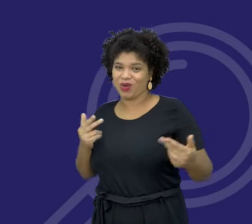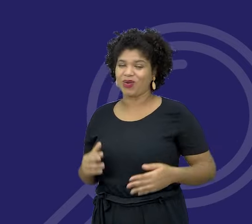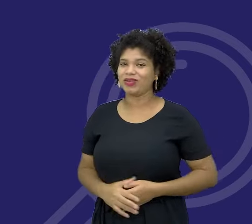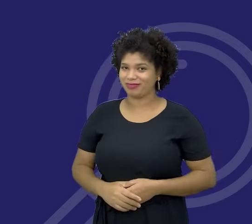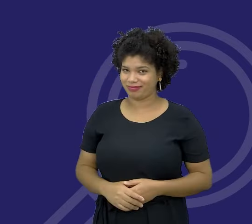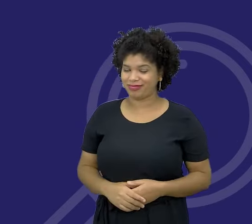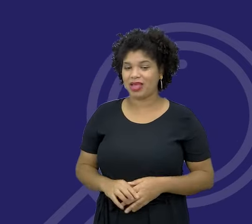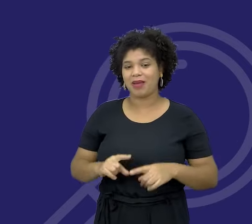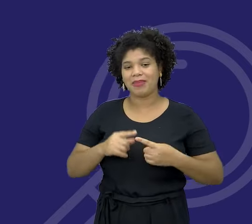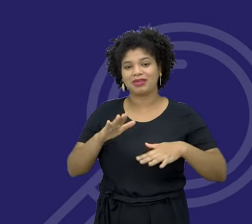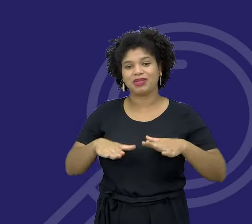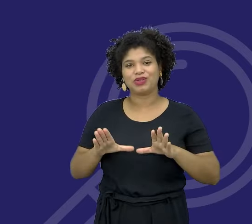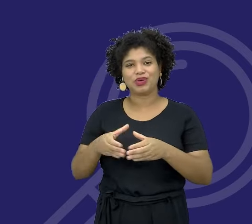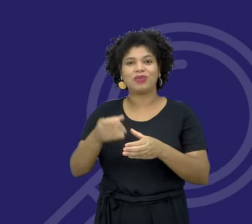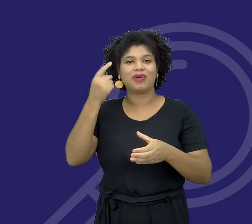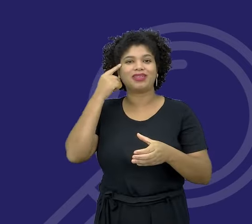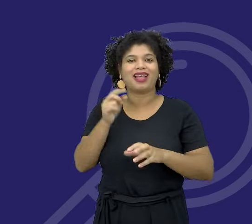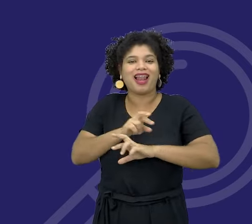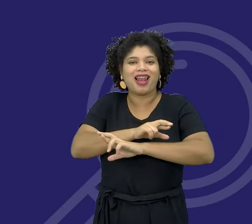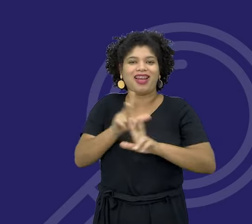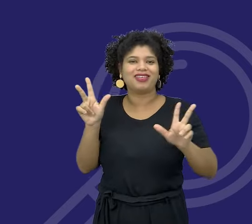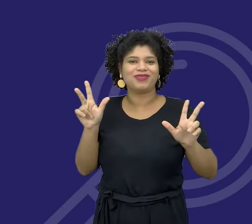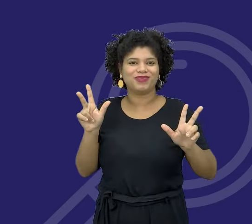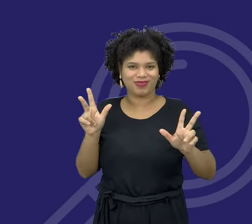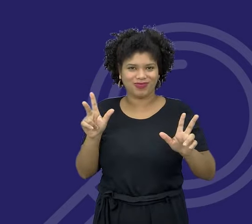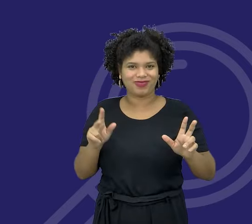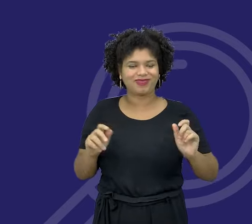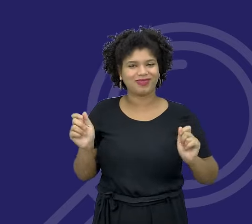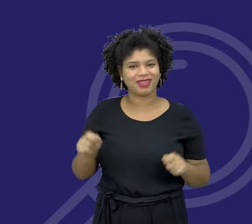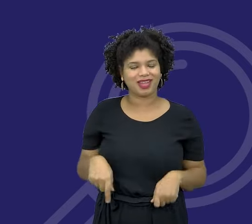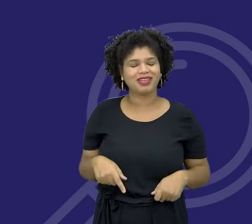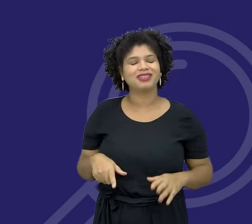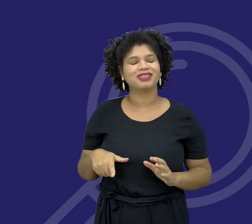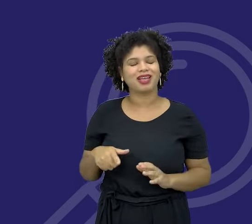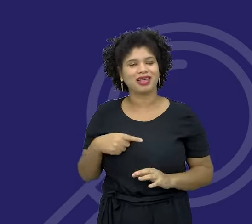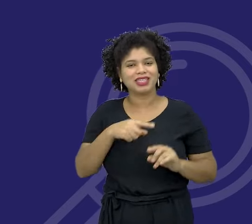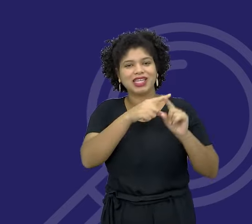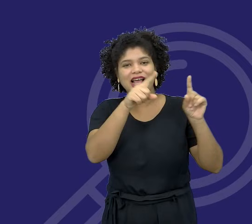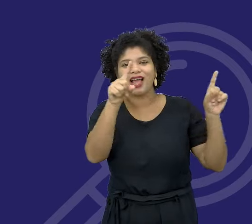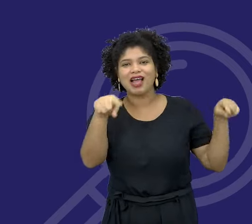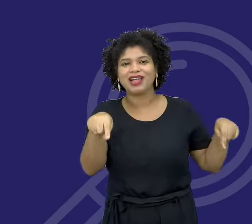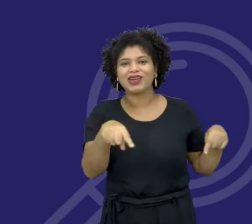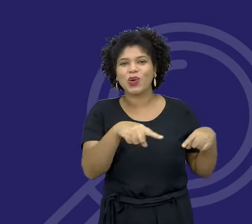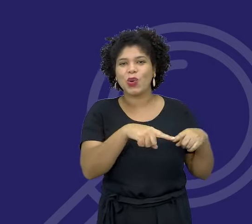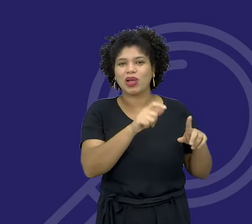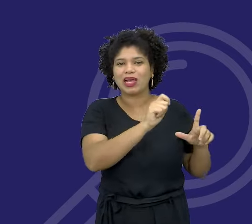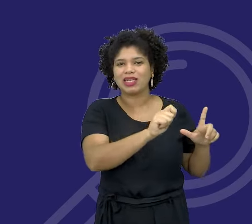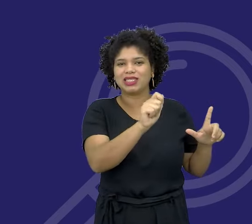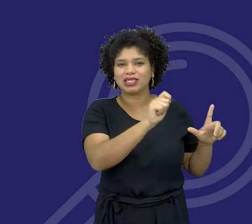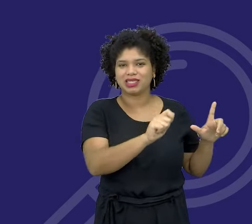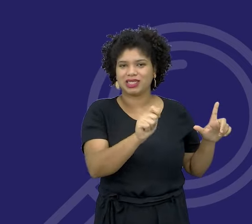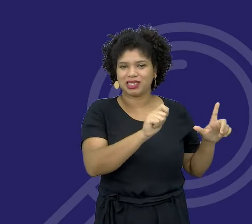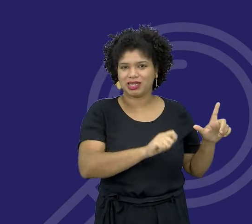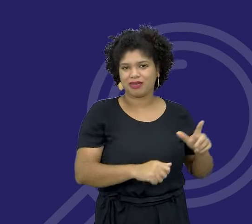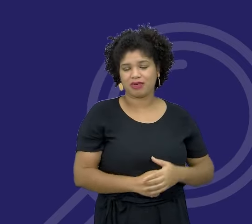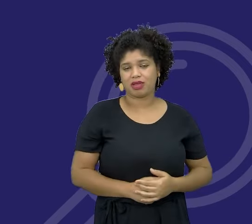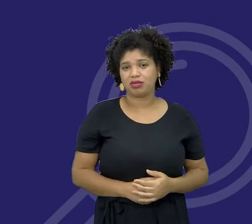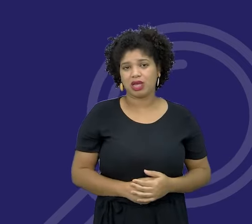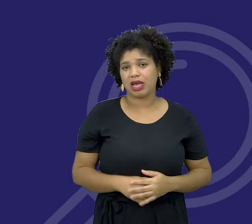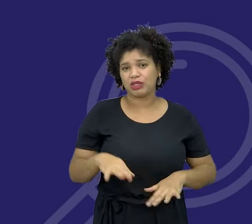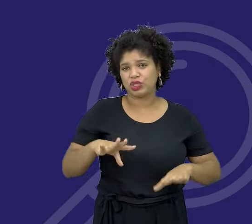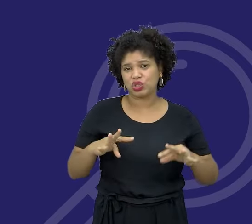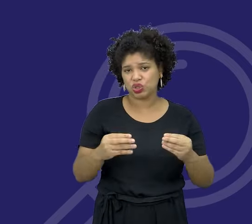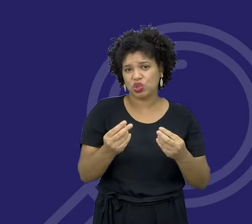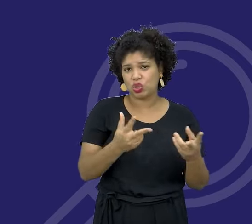vão ter grupos que vão pensar diferente, resoluções diferentes. E nem todos vão pensar em